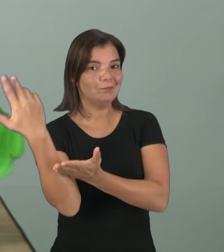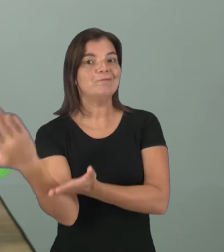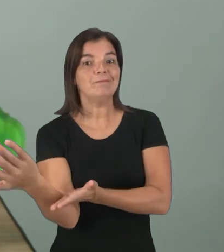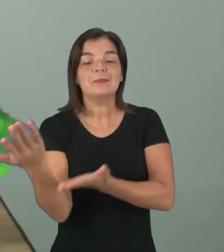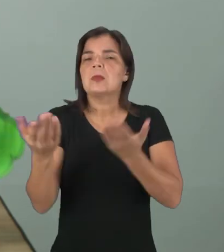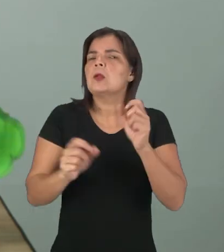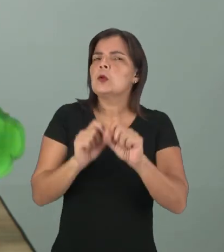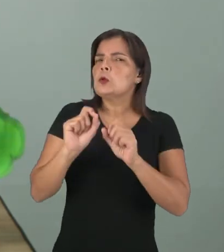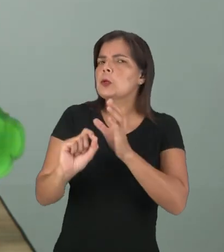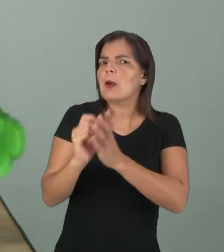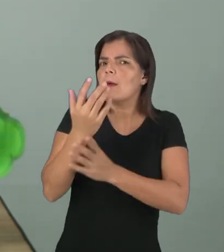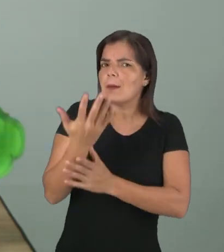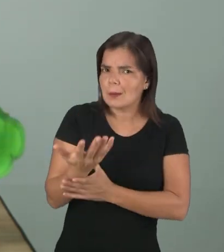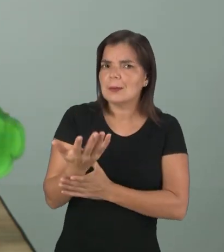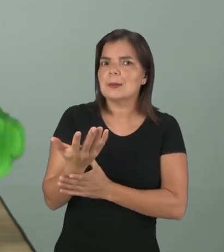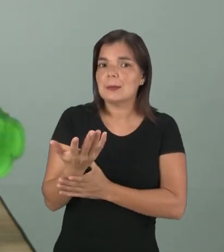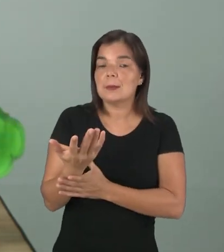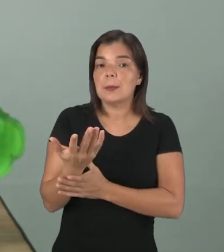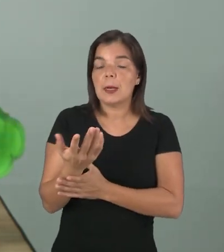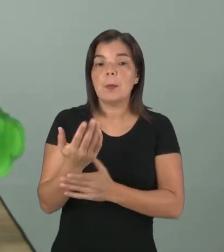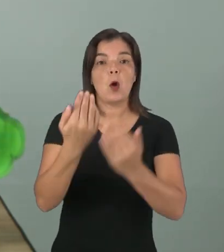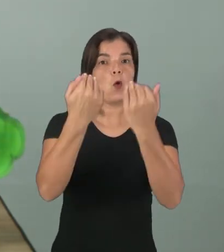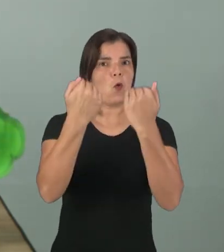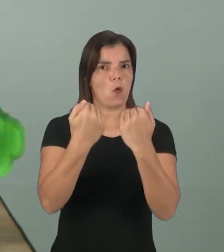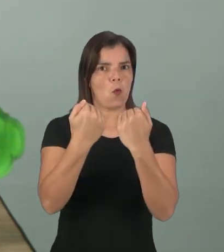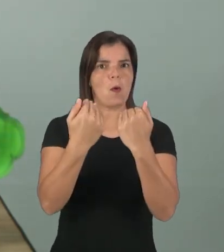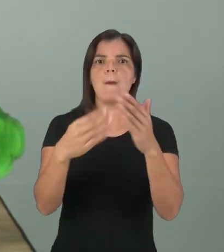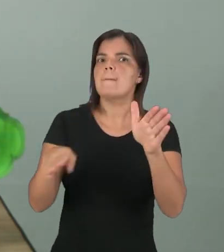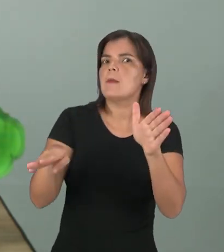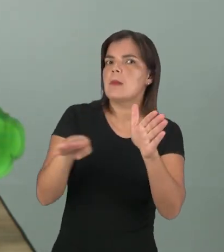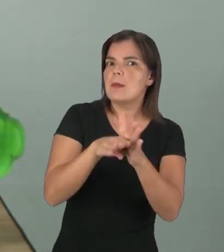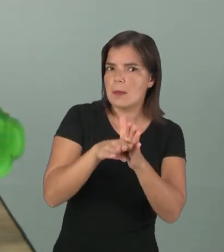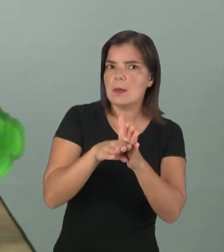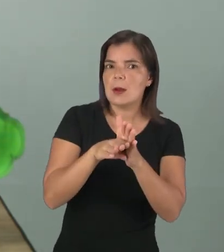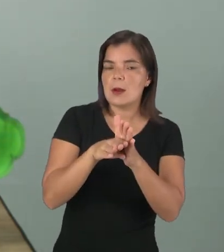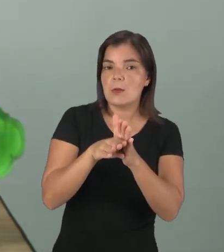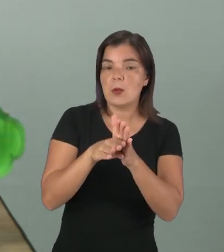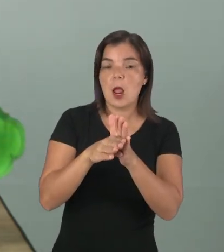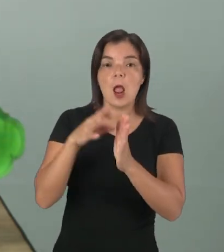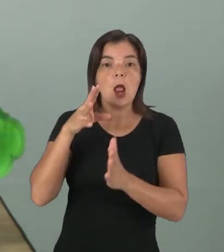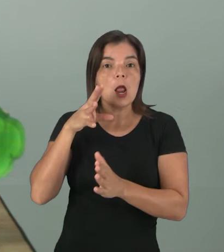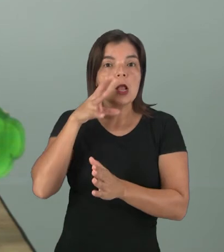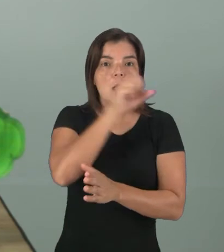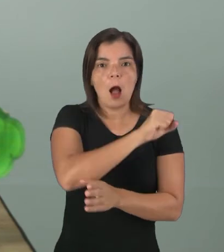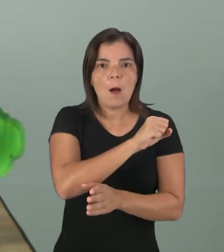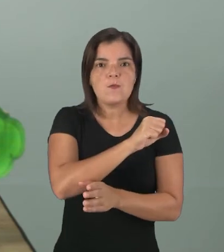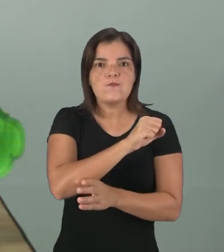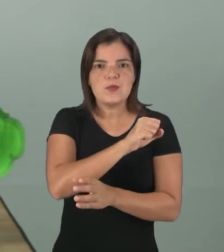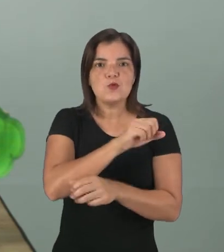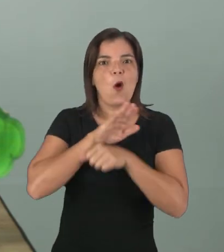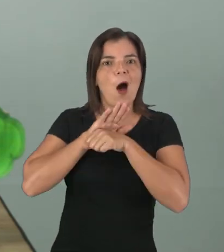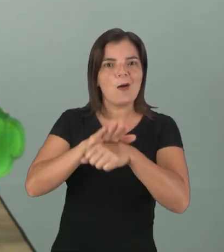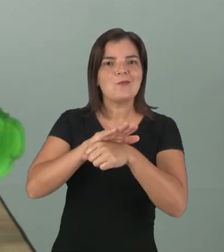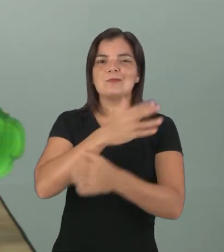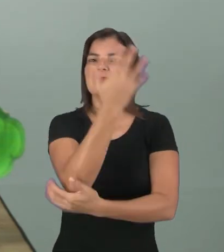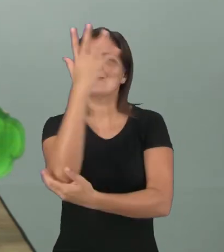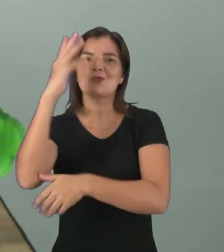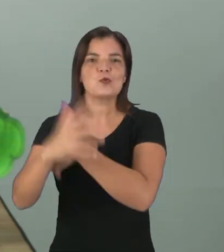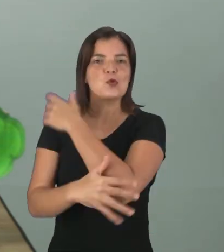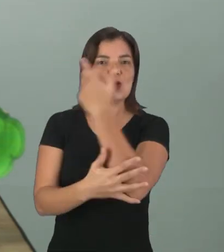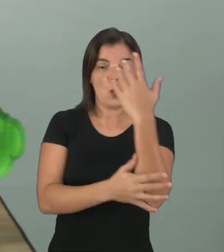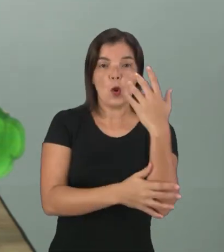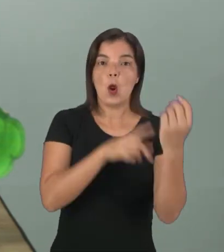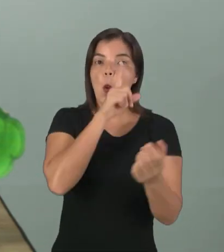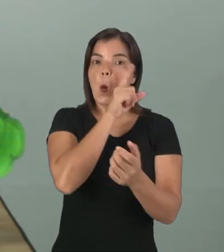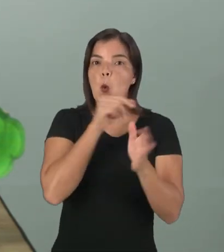mesmo? E o que acontece para que o Curupira chegue e salve a floresta? Vocês se lembram? As